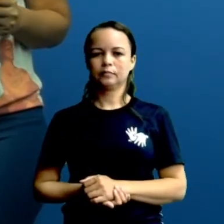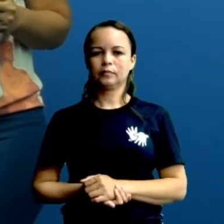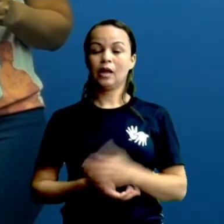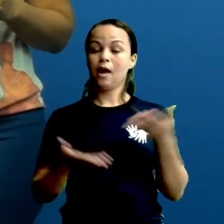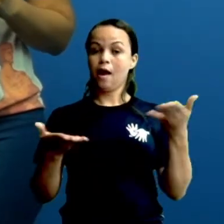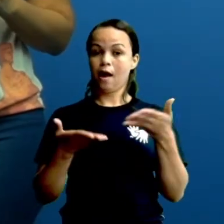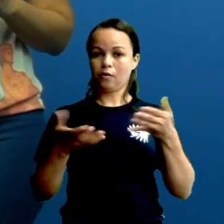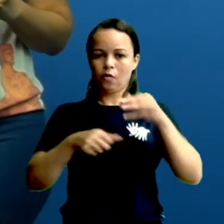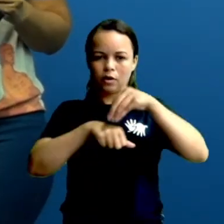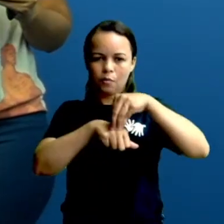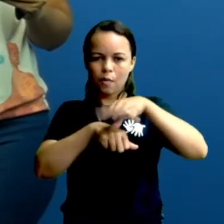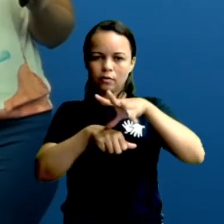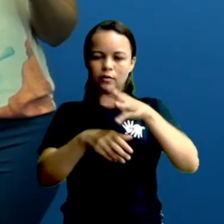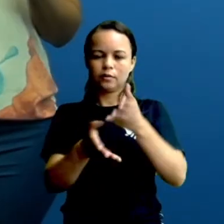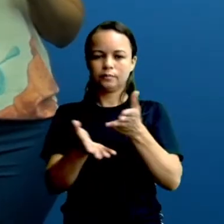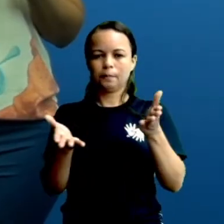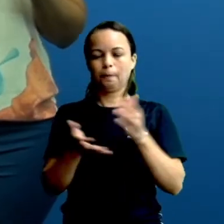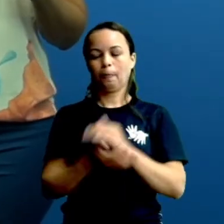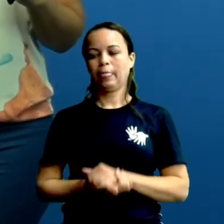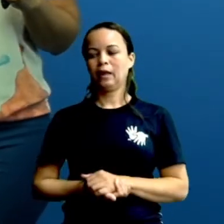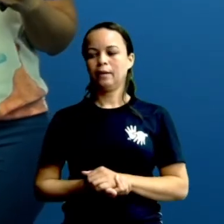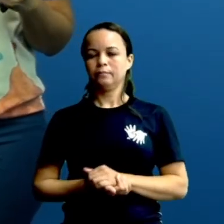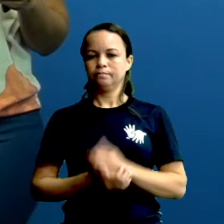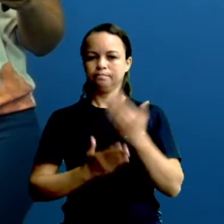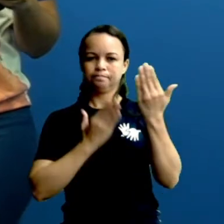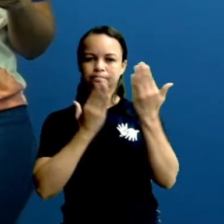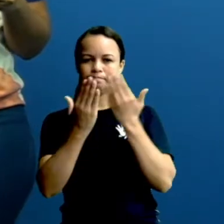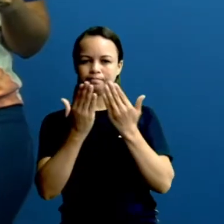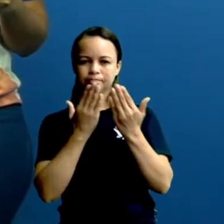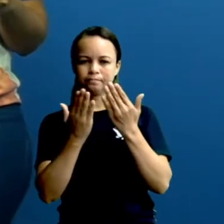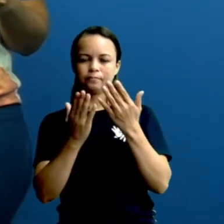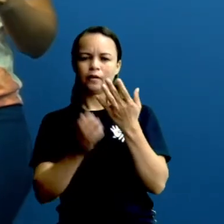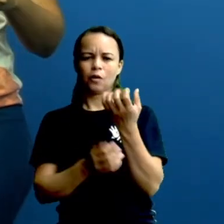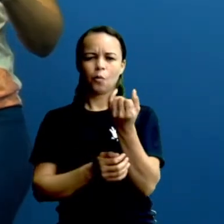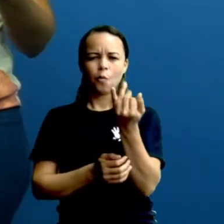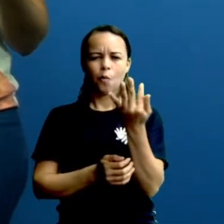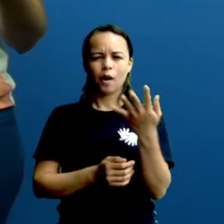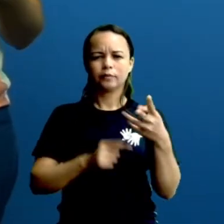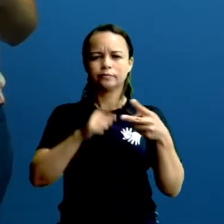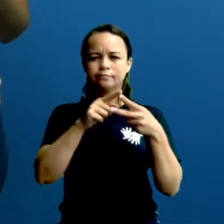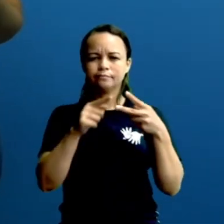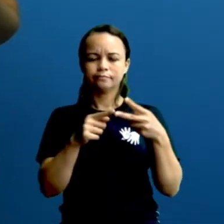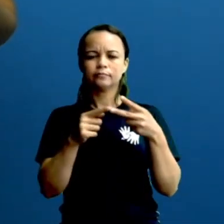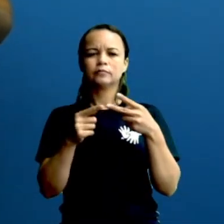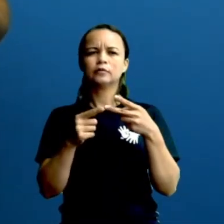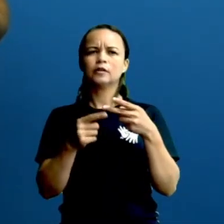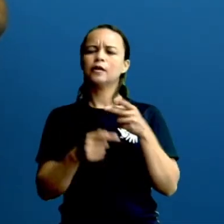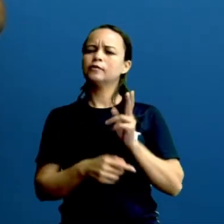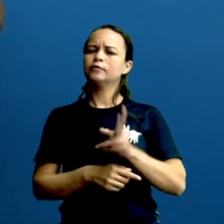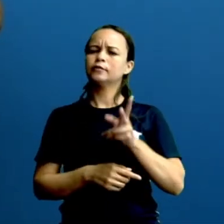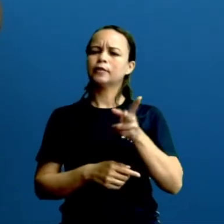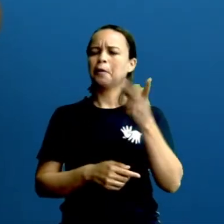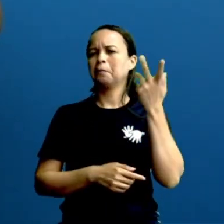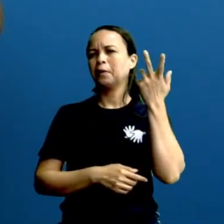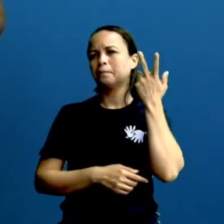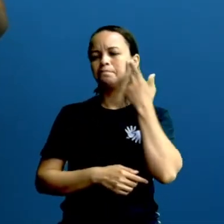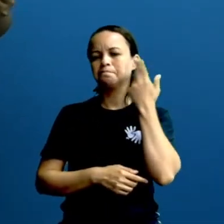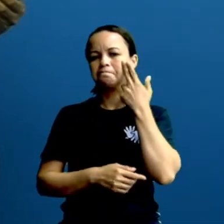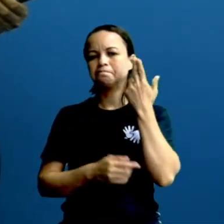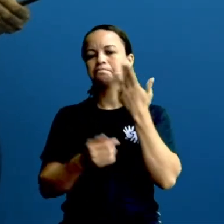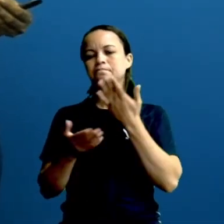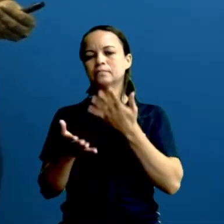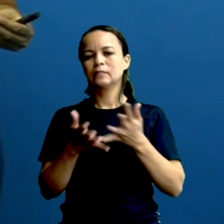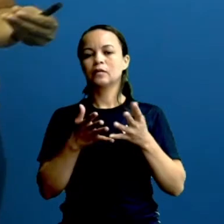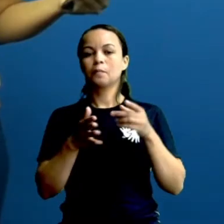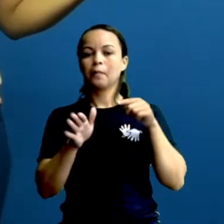Ó, só uma dicasinha, tá? Para comparar duas quantidades, geralmente, normalmente,